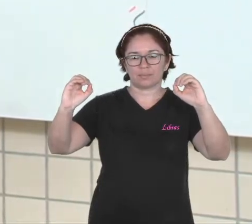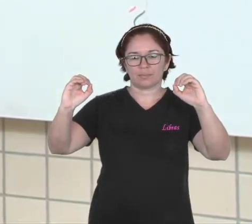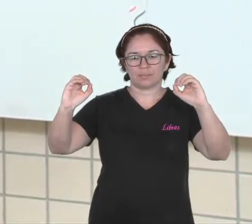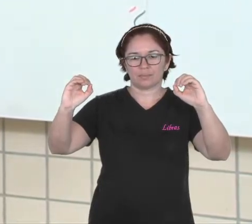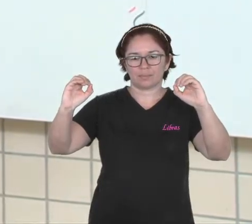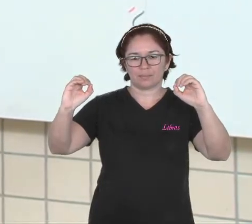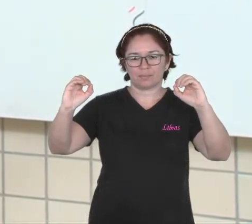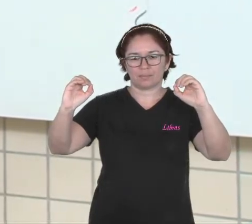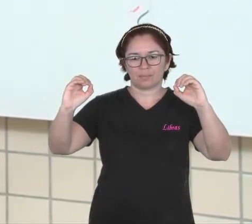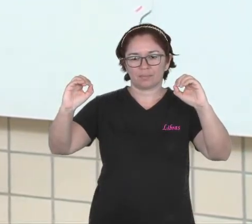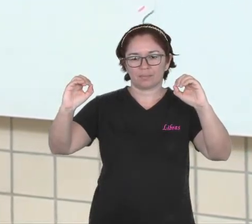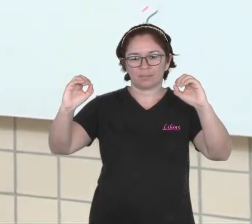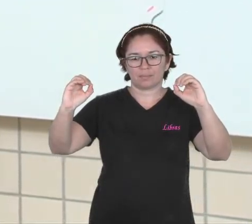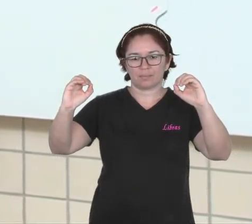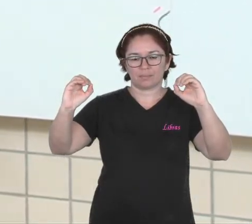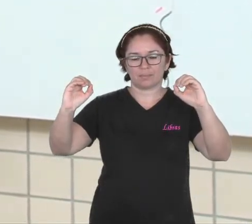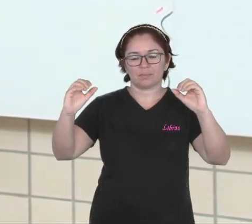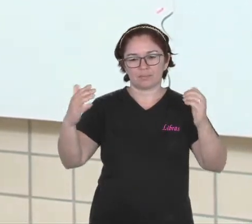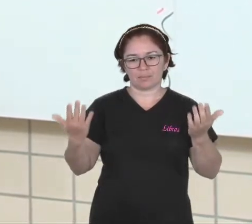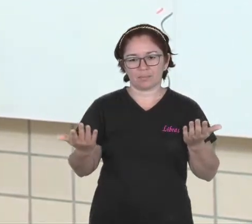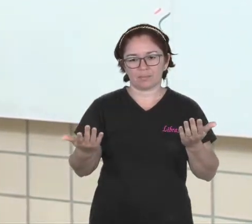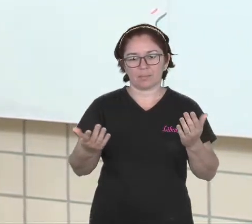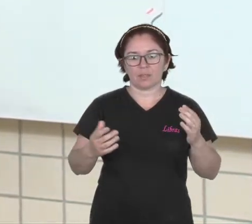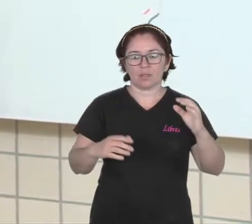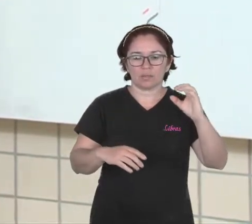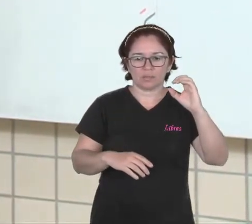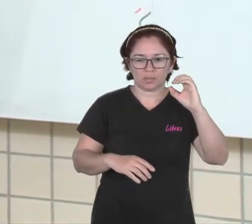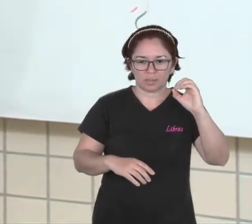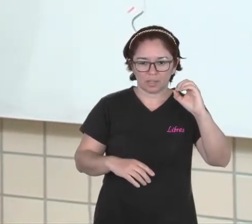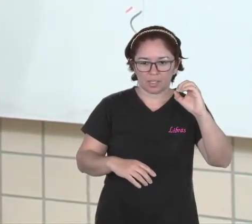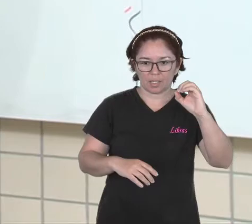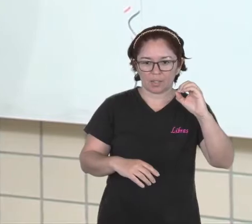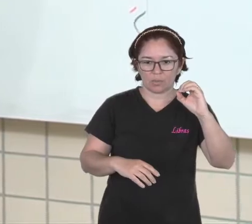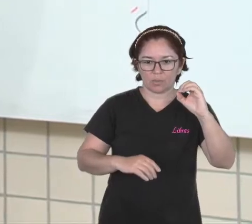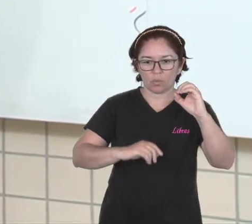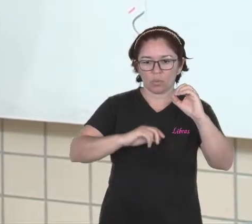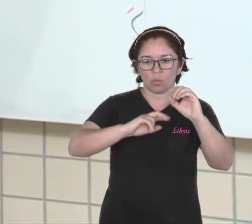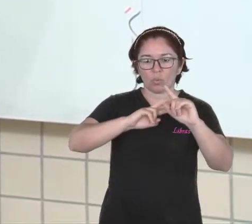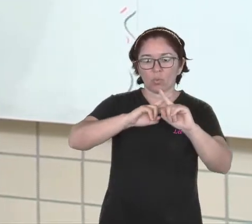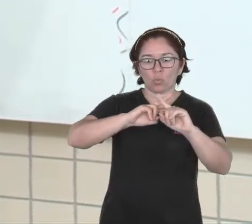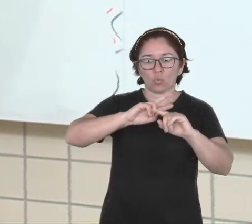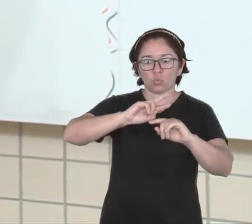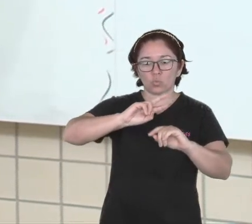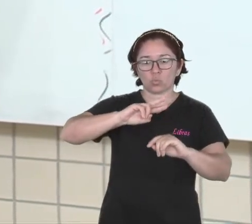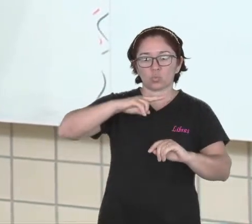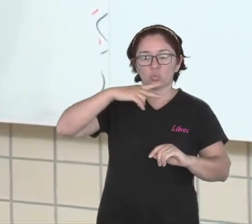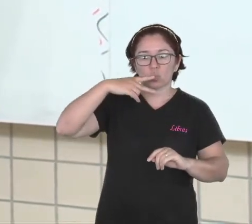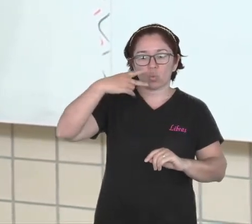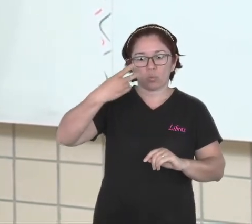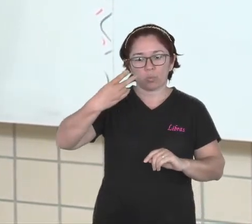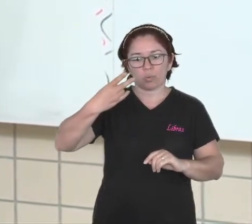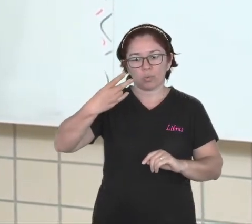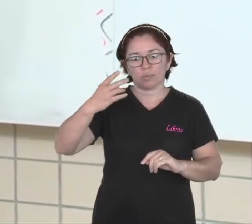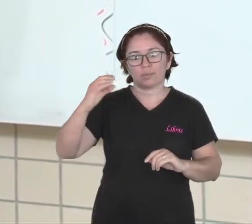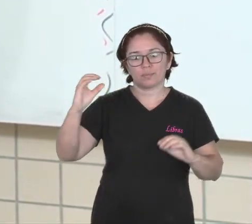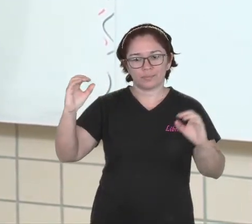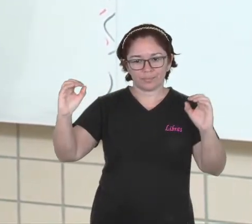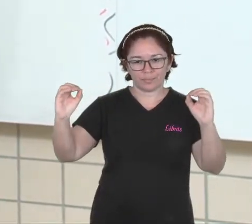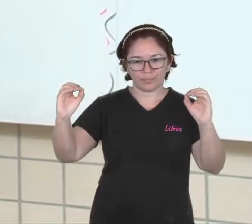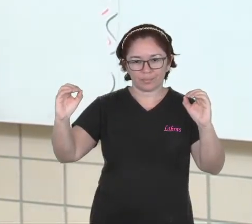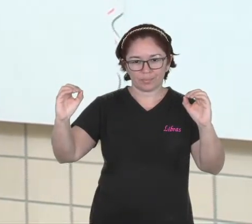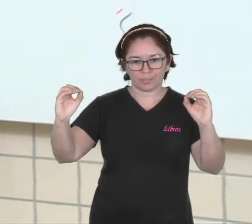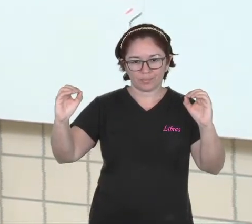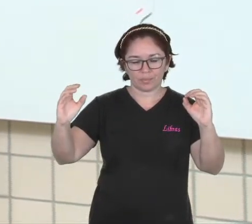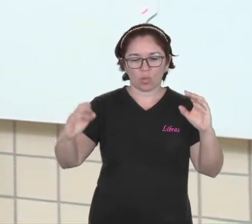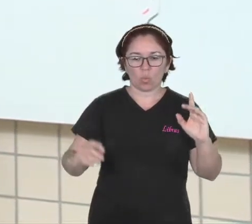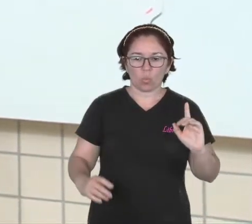Tudo bem? A lei de criação, ou seja, o dobro, pegou 1 e entregou para o 2, porque 2 vezes 1 é 2.